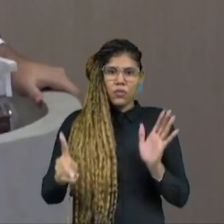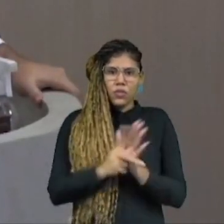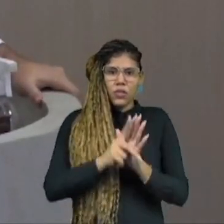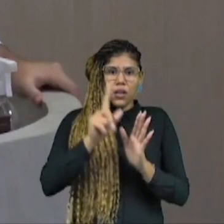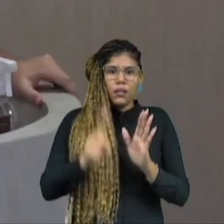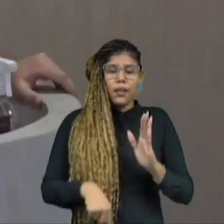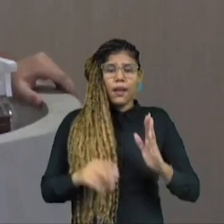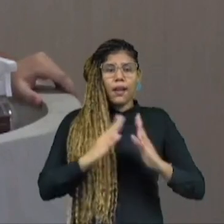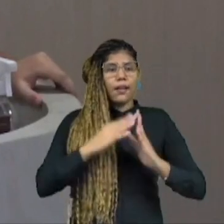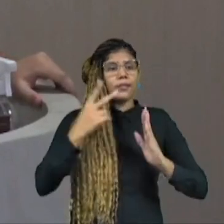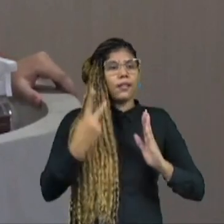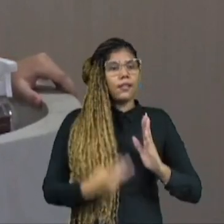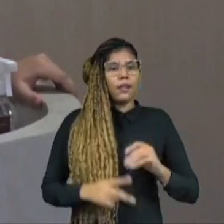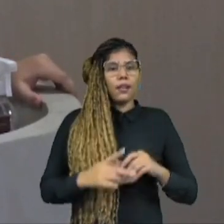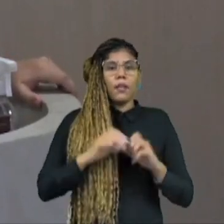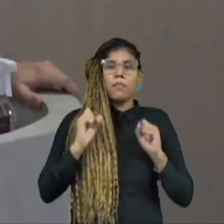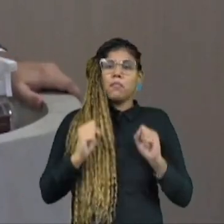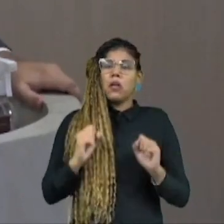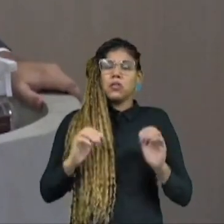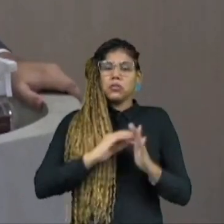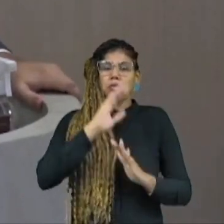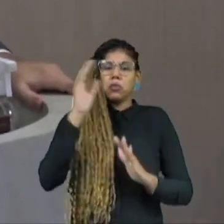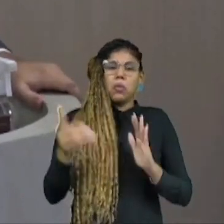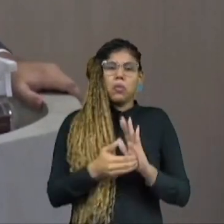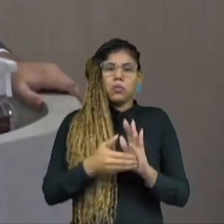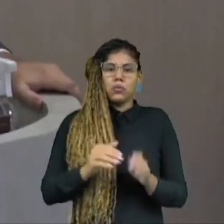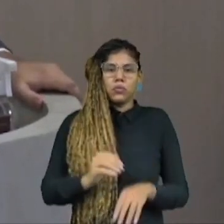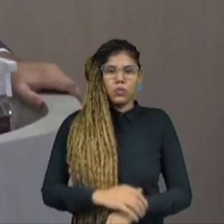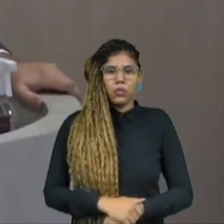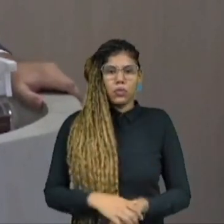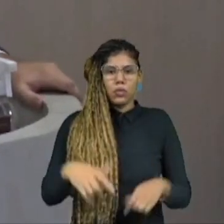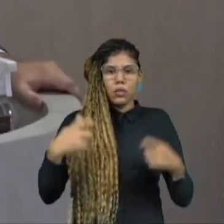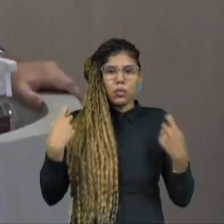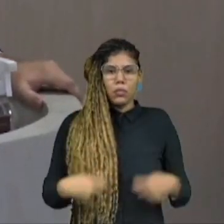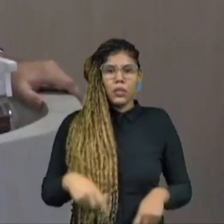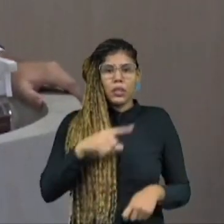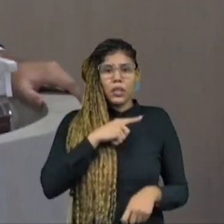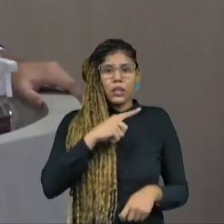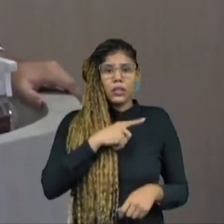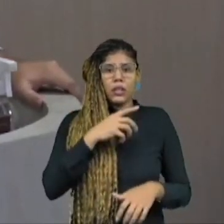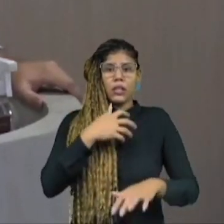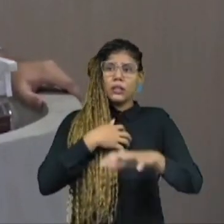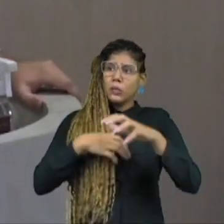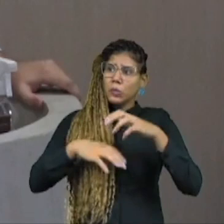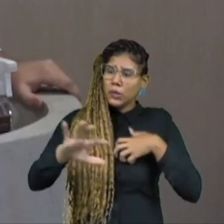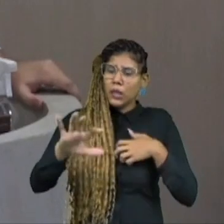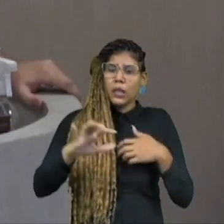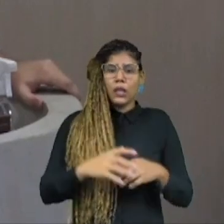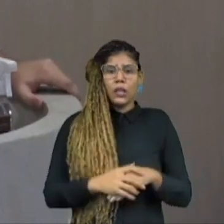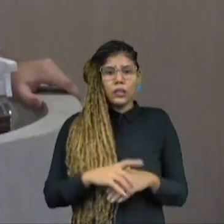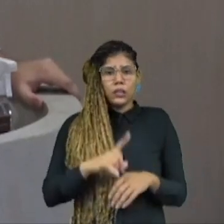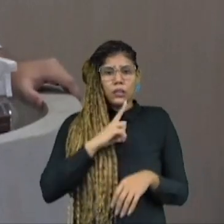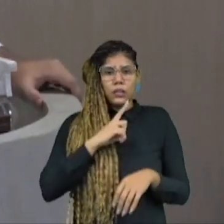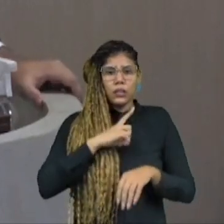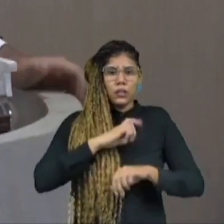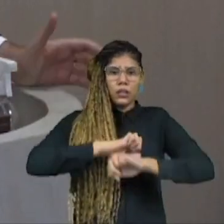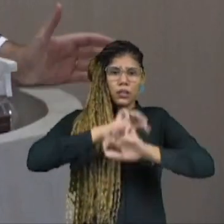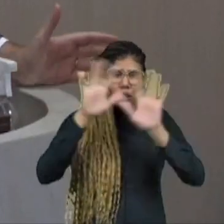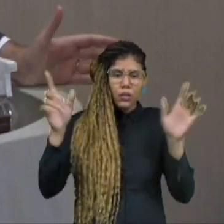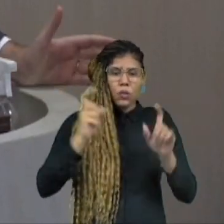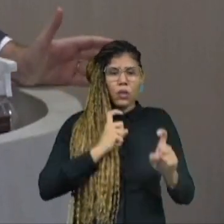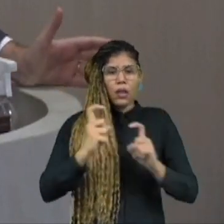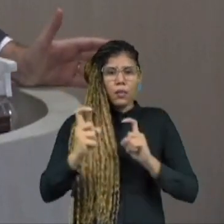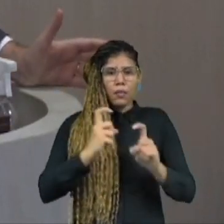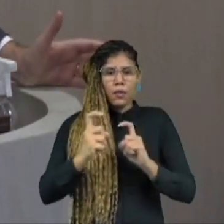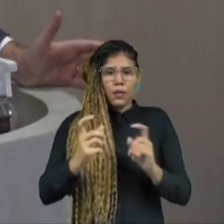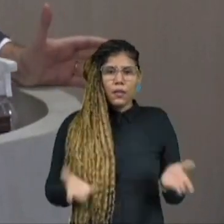tudo. Não é assim que funciona. É preciso que se tenha sensibilidade. É preciso que se tenha transparência nesse debate.